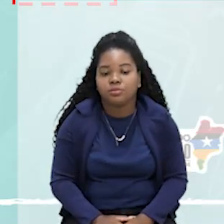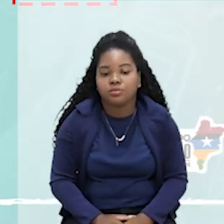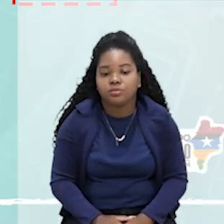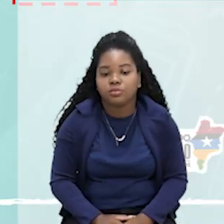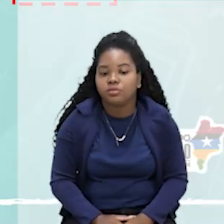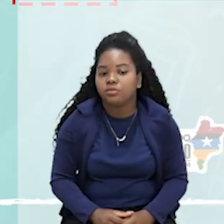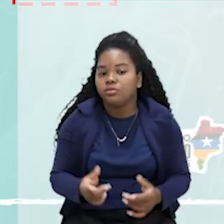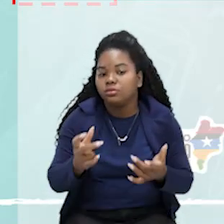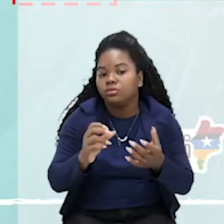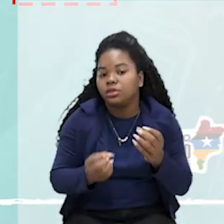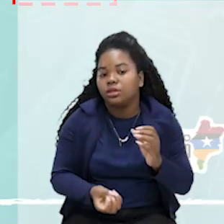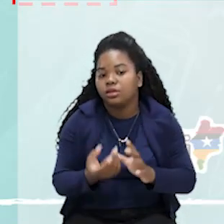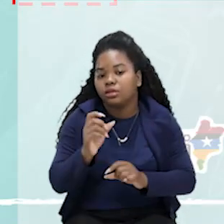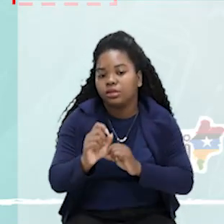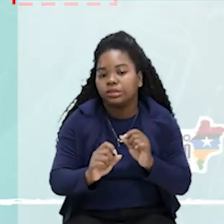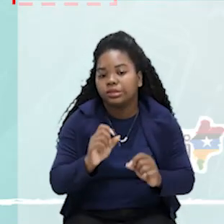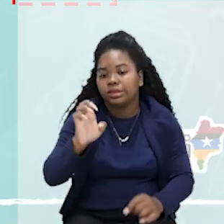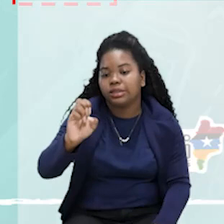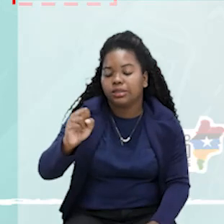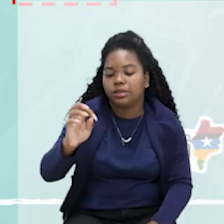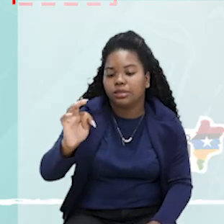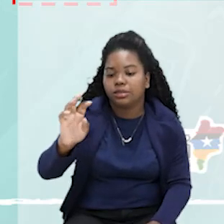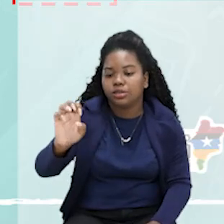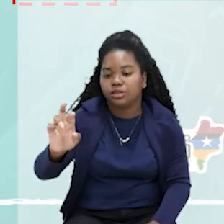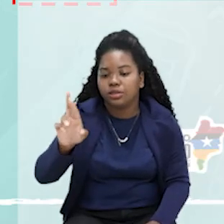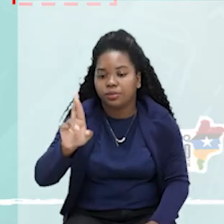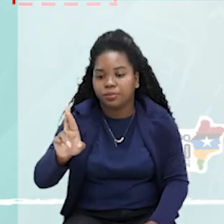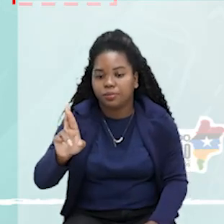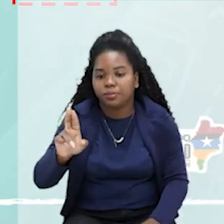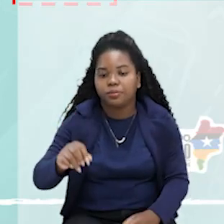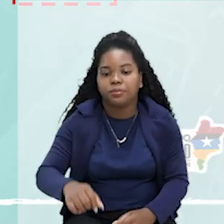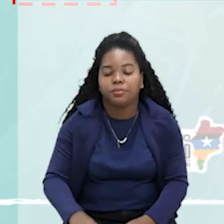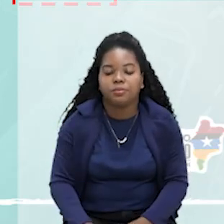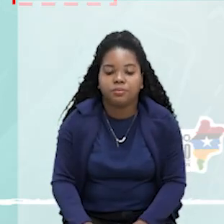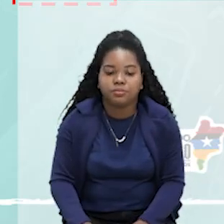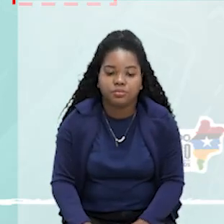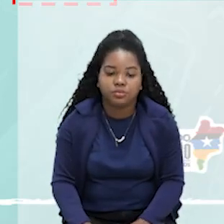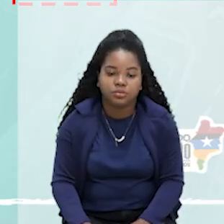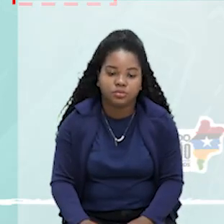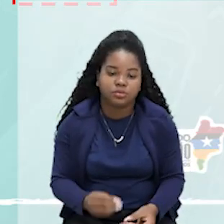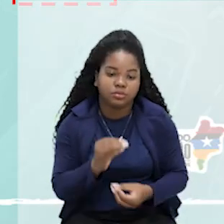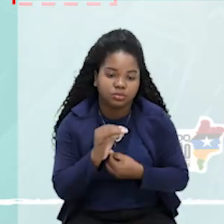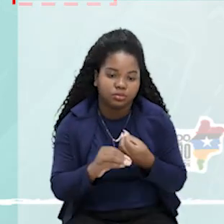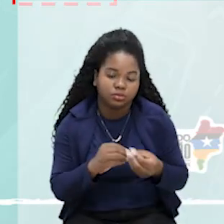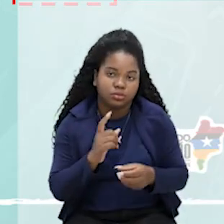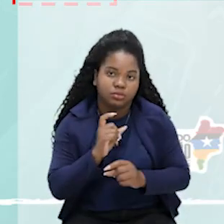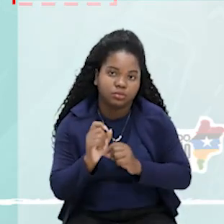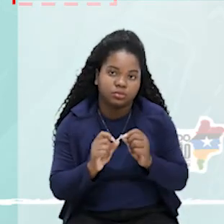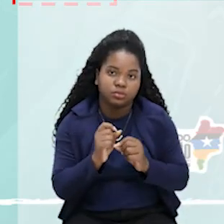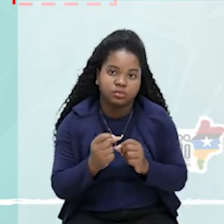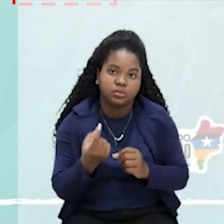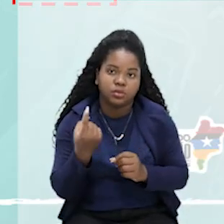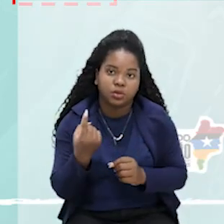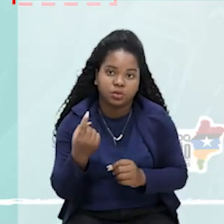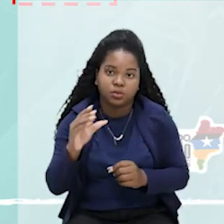é a formação de ésteres certo então essa reação ocorre quando um ácido né